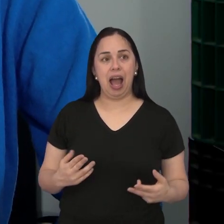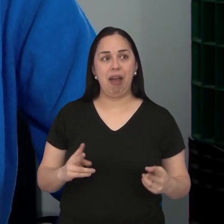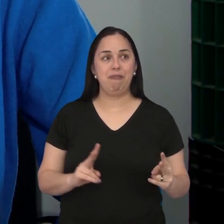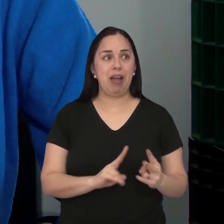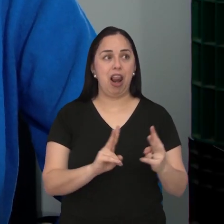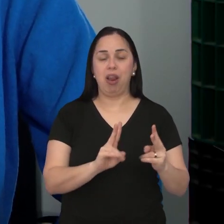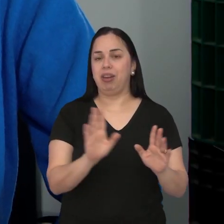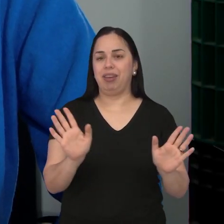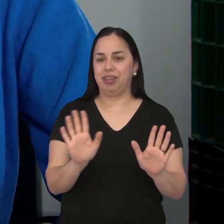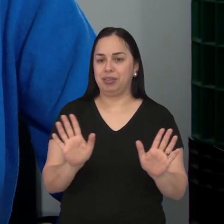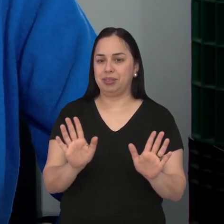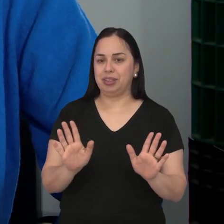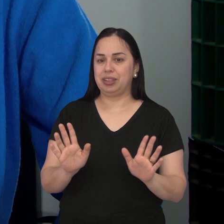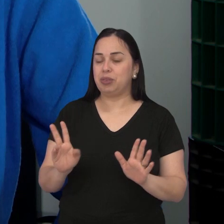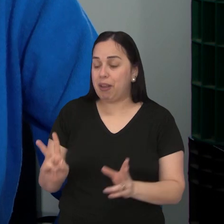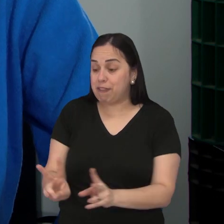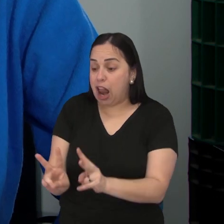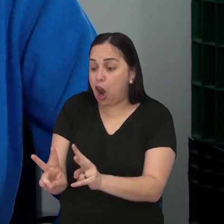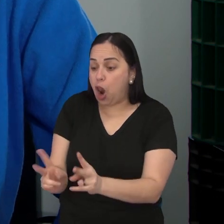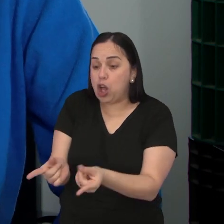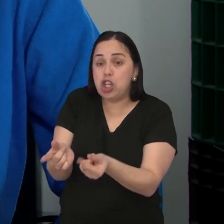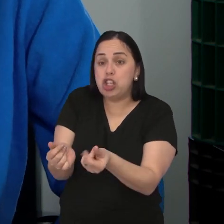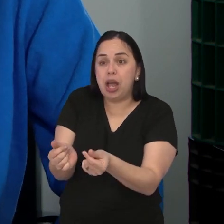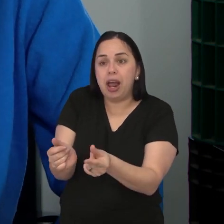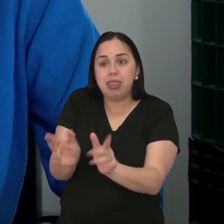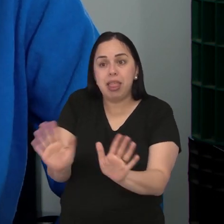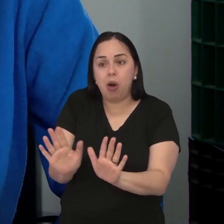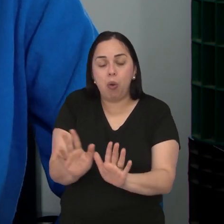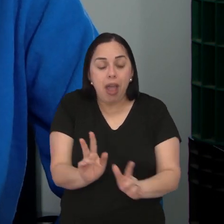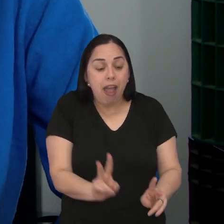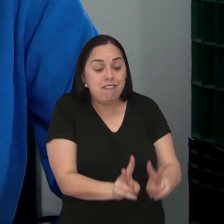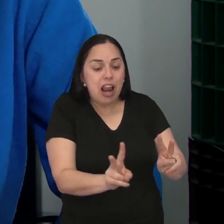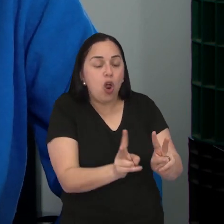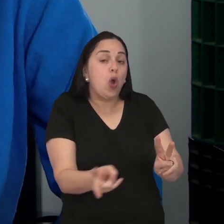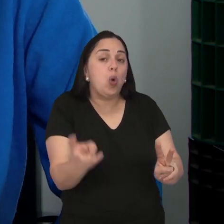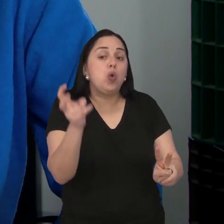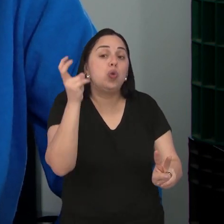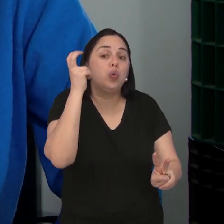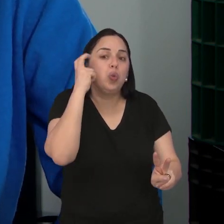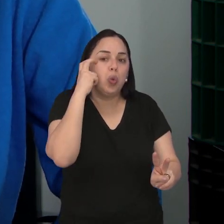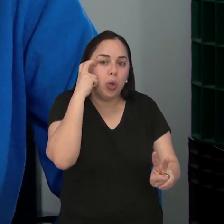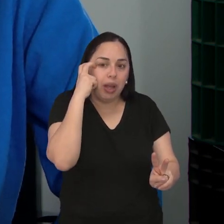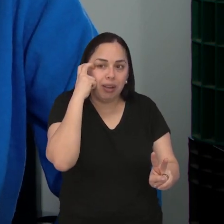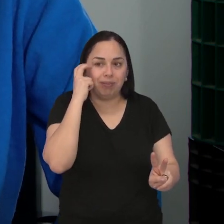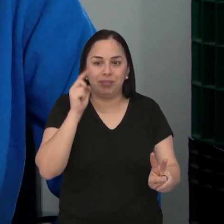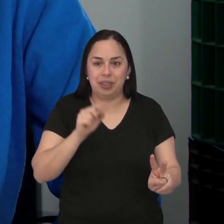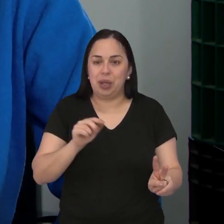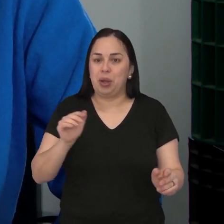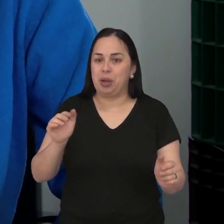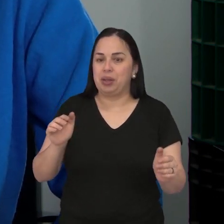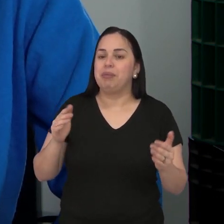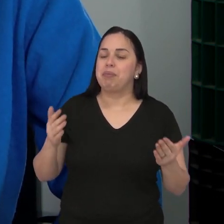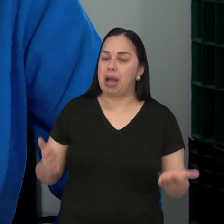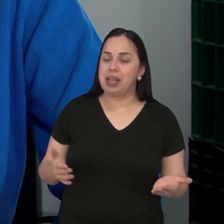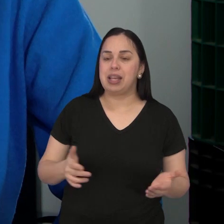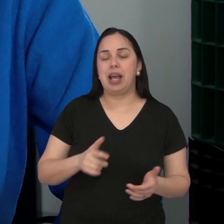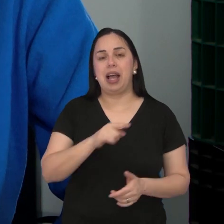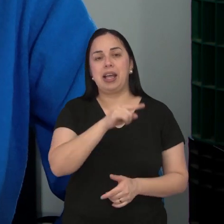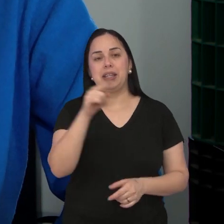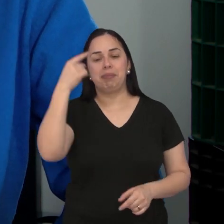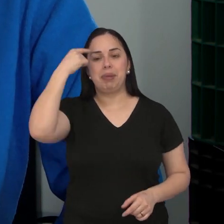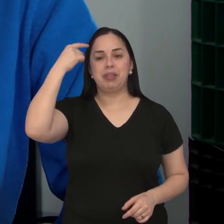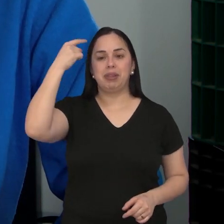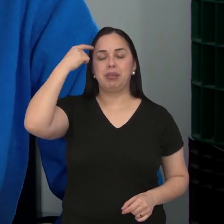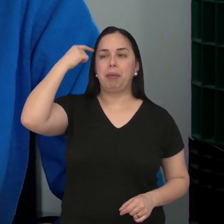tem valor, porque eu não estou trabalhando com valor econômico. Existe muito mais valor cultural do que cifrões nisso. Embora